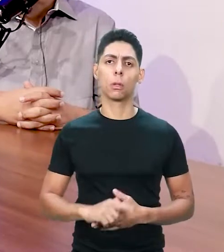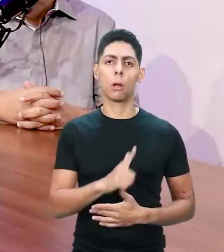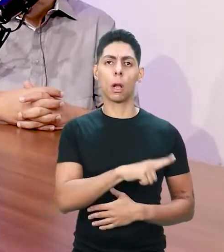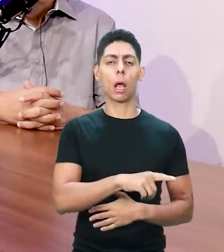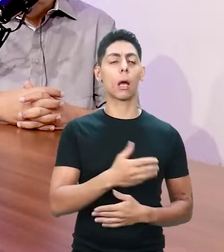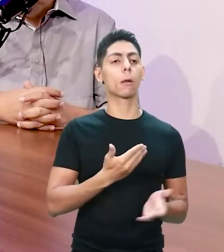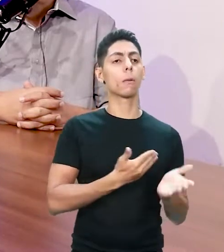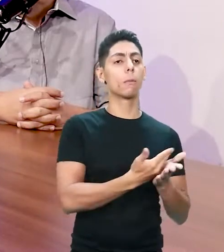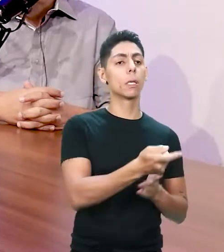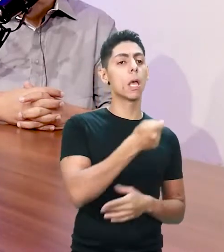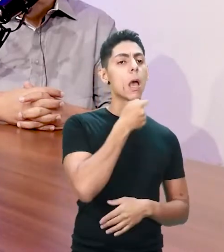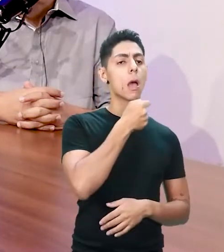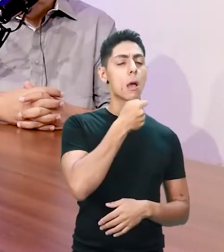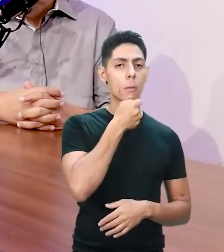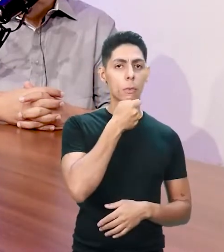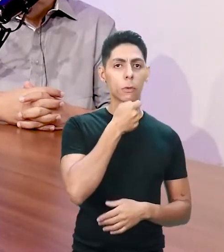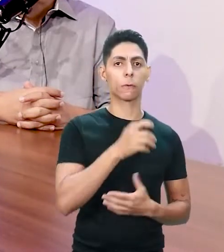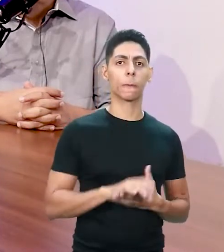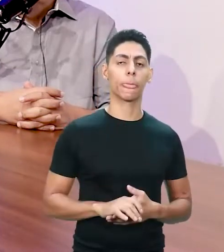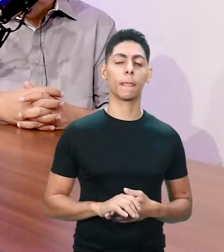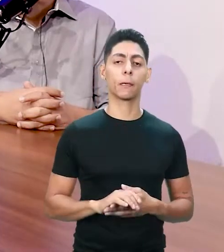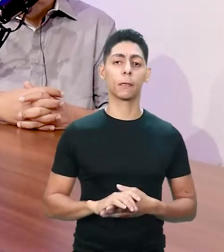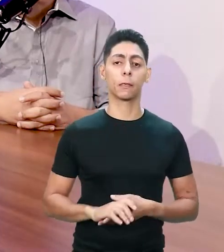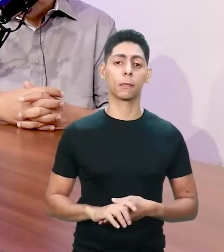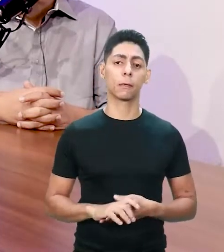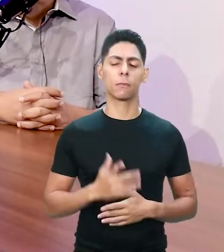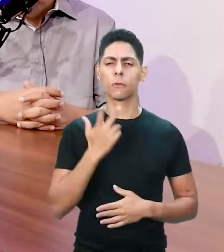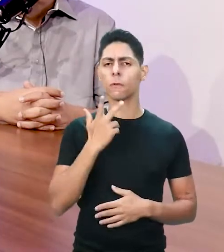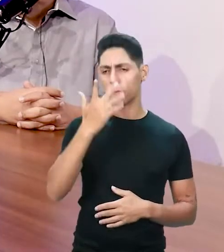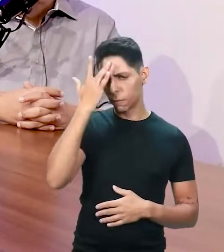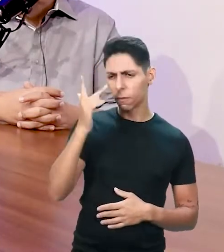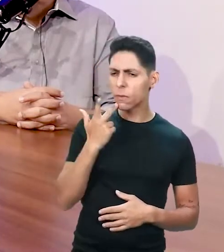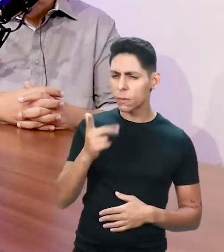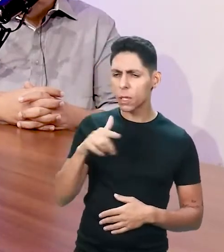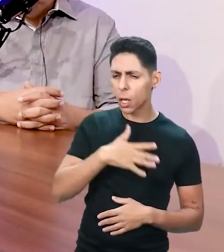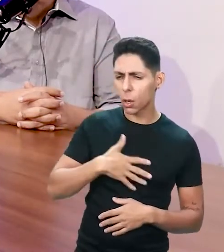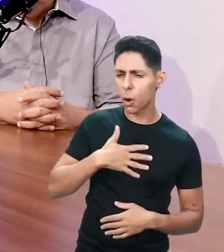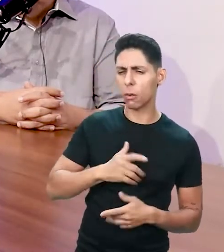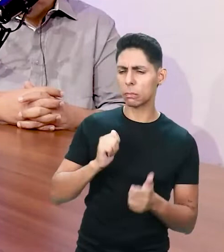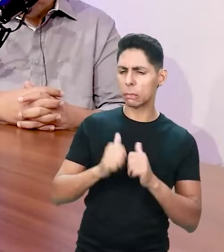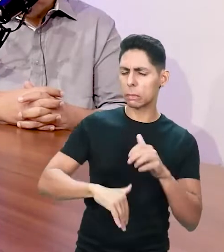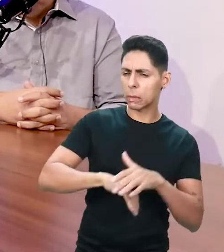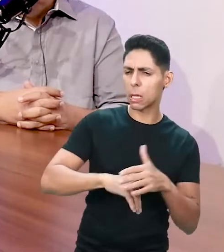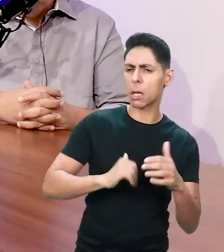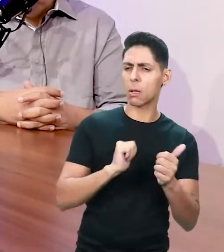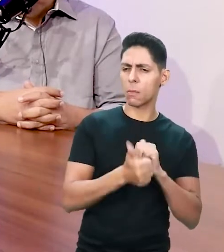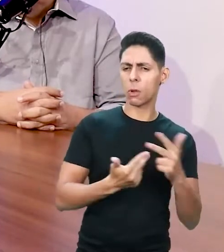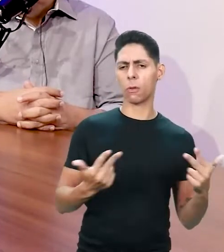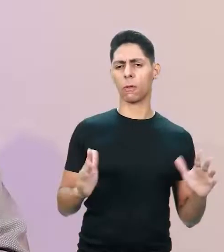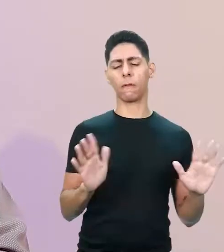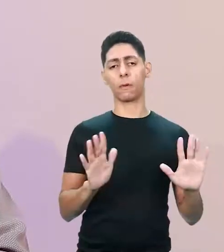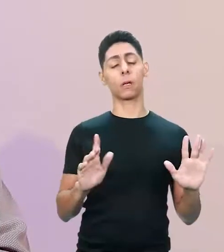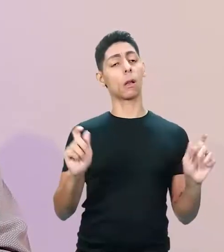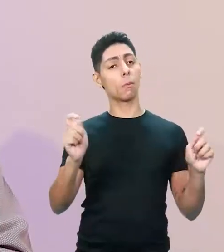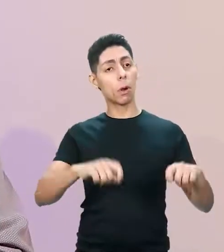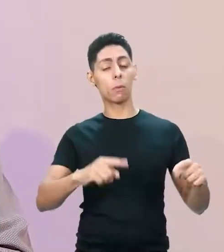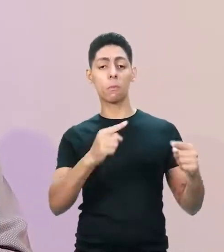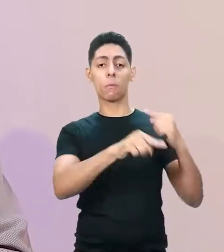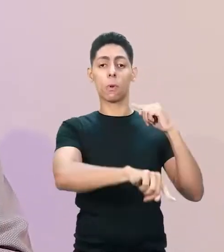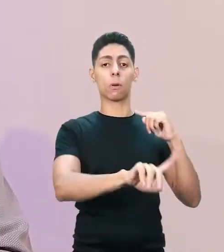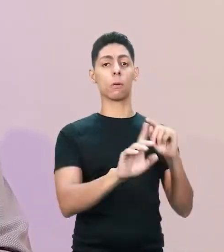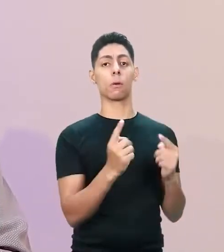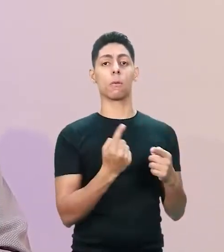microfone. O Cabral falou: mas pode? Eu falei: não, confia em mim. Ali eu fiz uma espécie de desobediência, né? Porque eu não